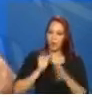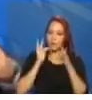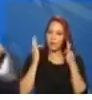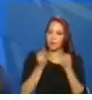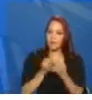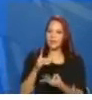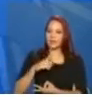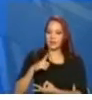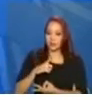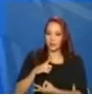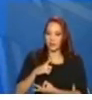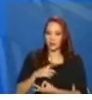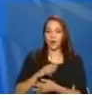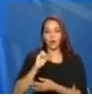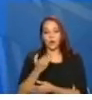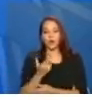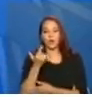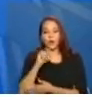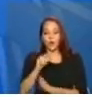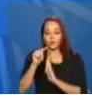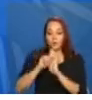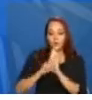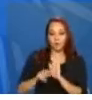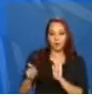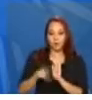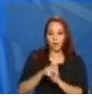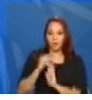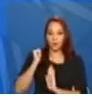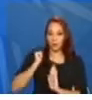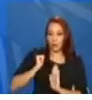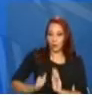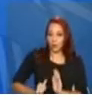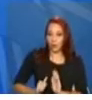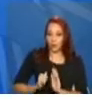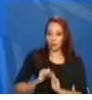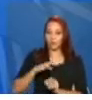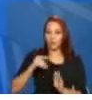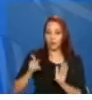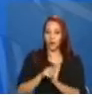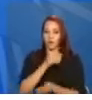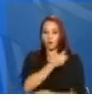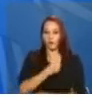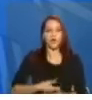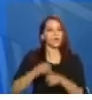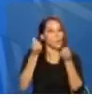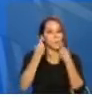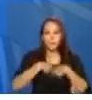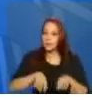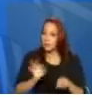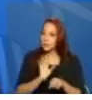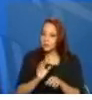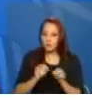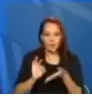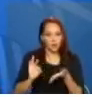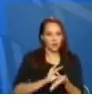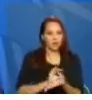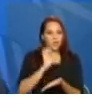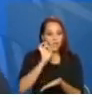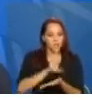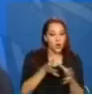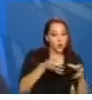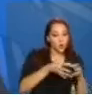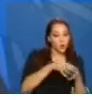ou outros programas do governo federal não precisa fazer o cadastramento. É só para o